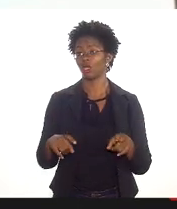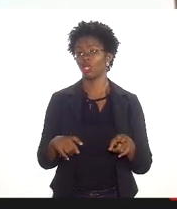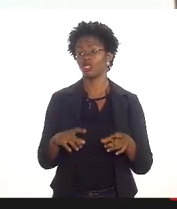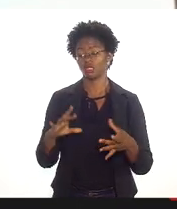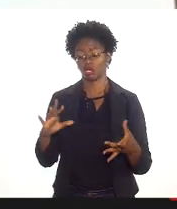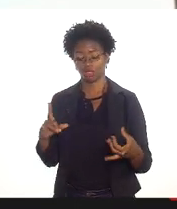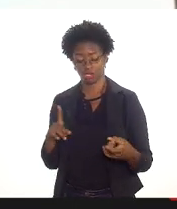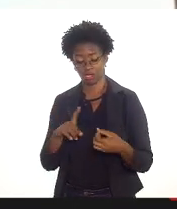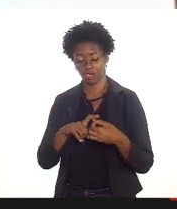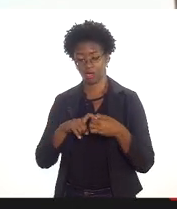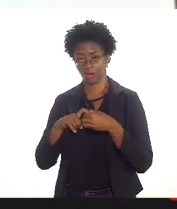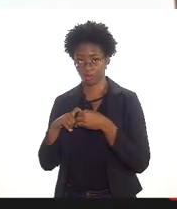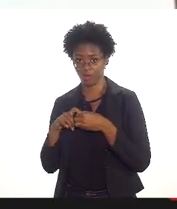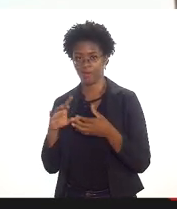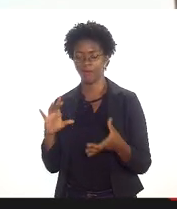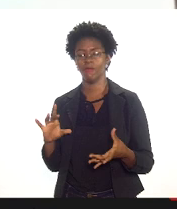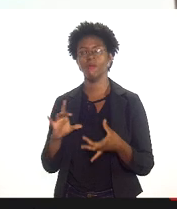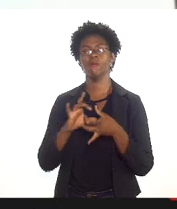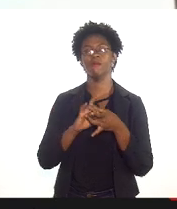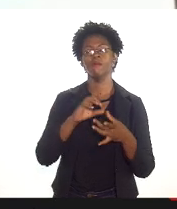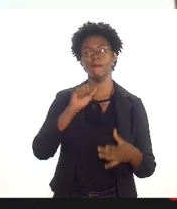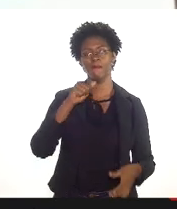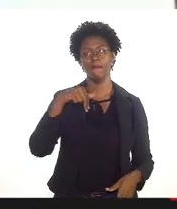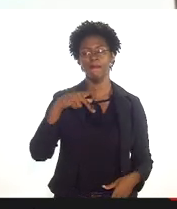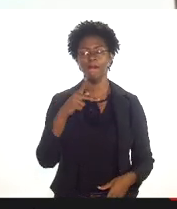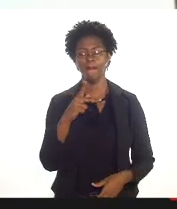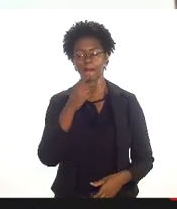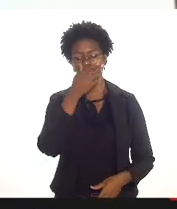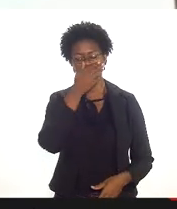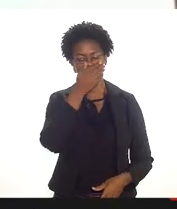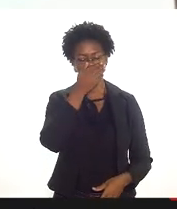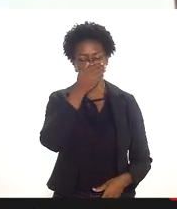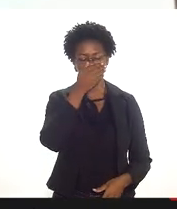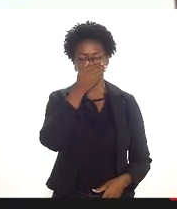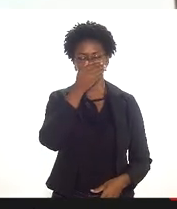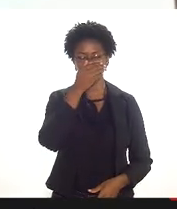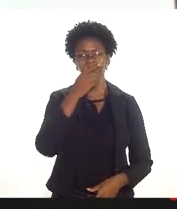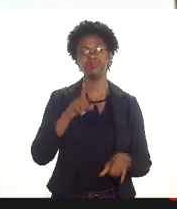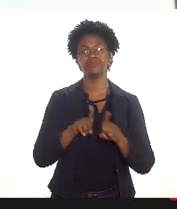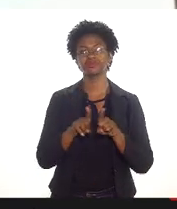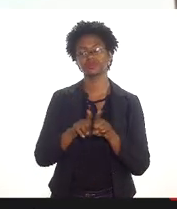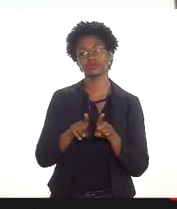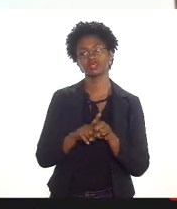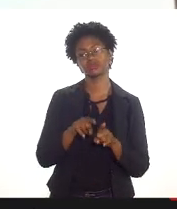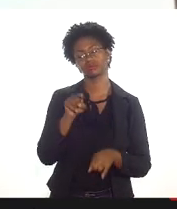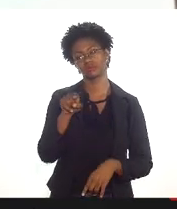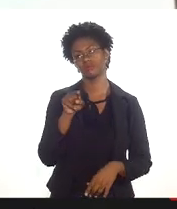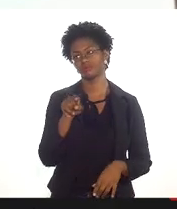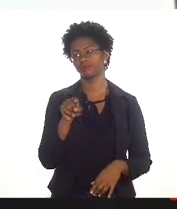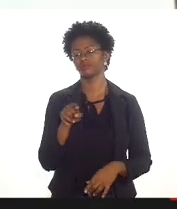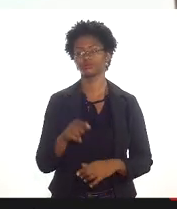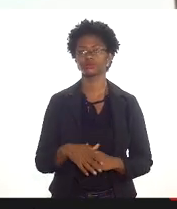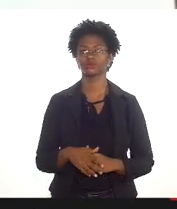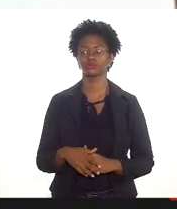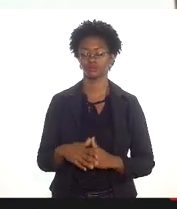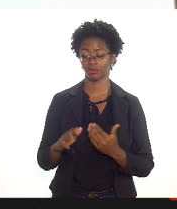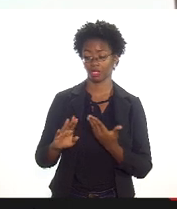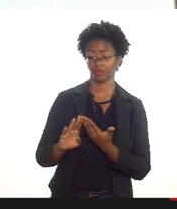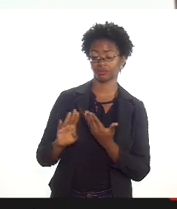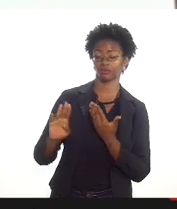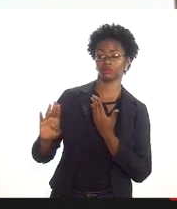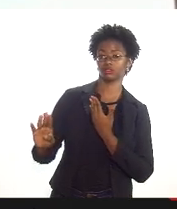convênio com a ANP e ela também, de forma apartada, possa